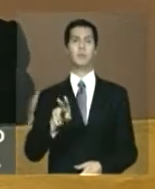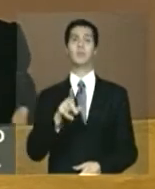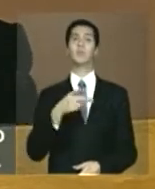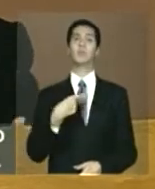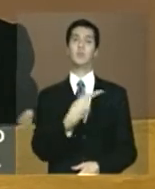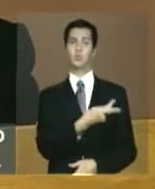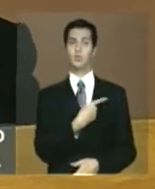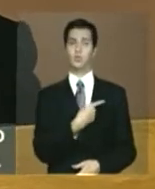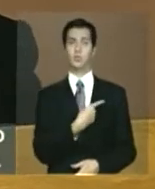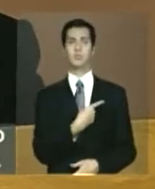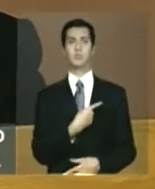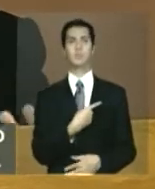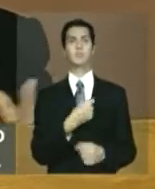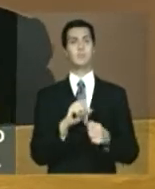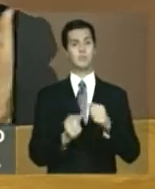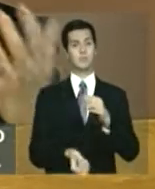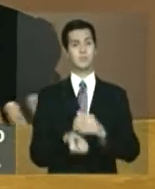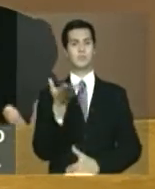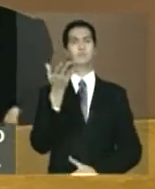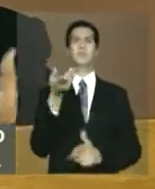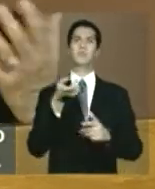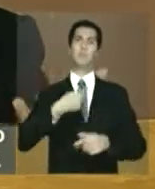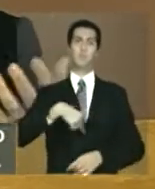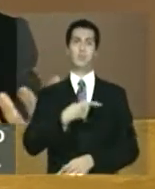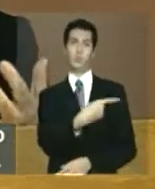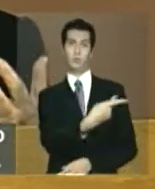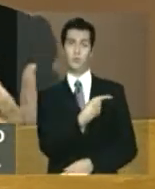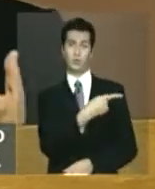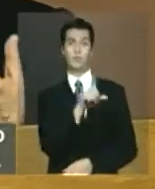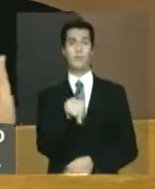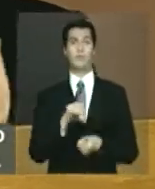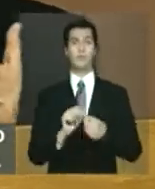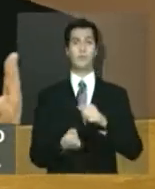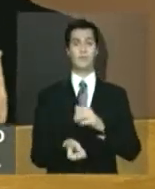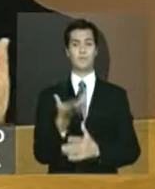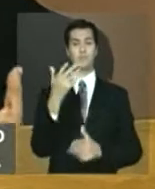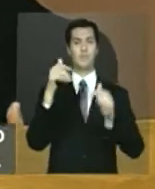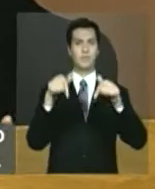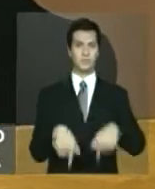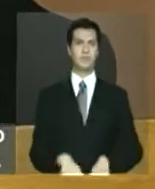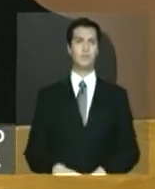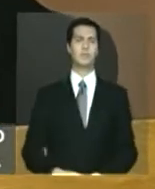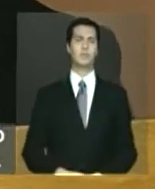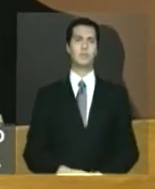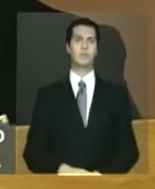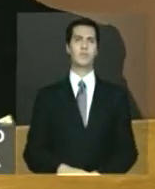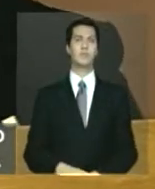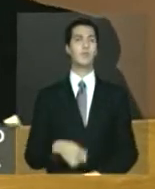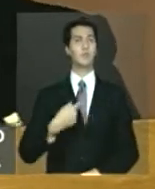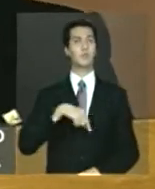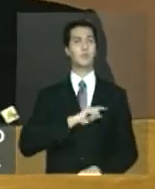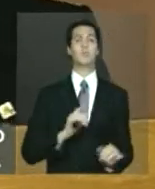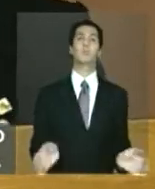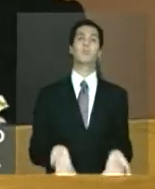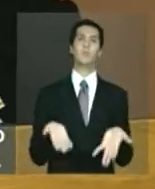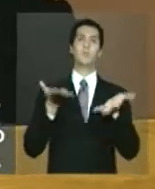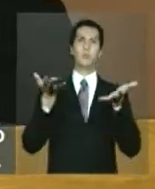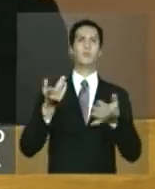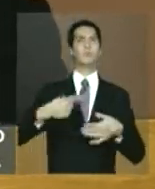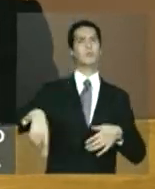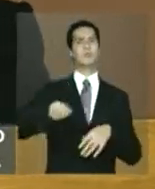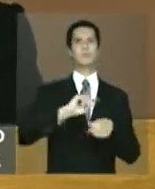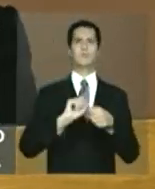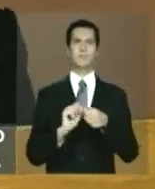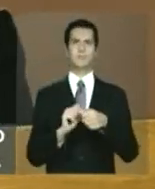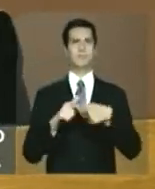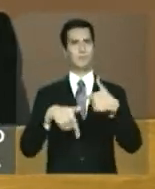promotoras deste programa os executores e executoras são todos e todas vocês aqui eu